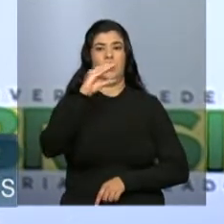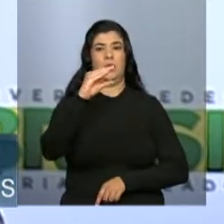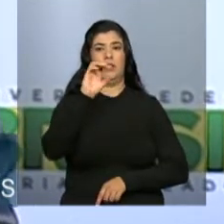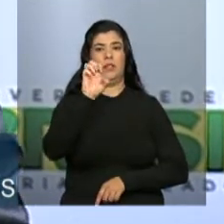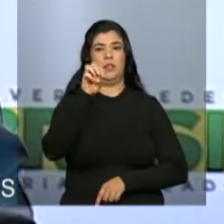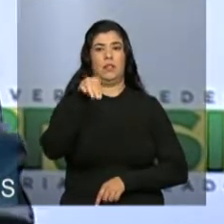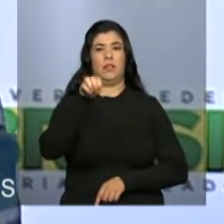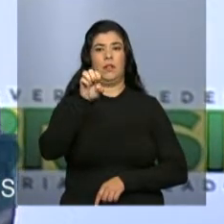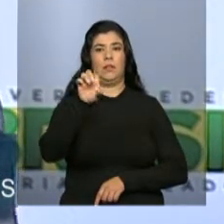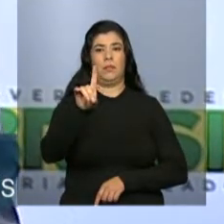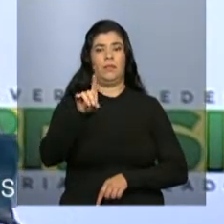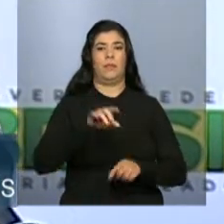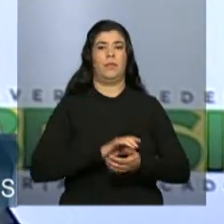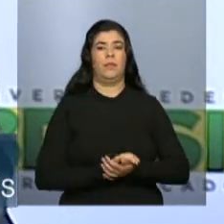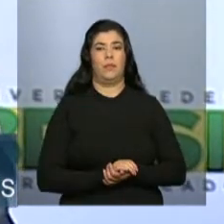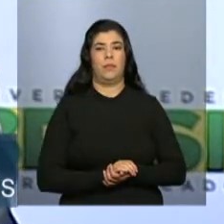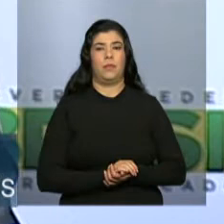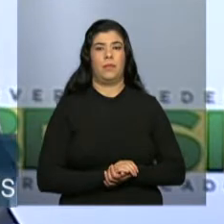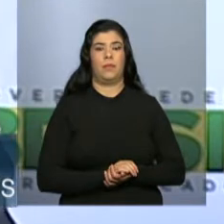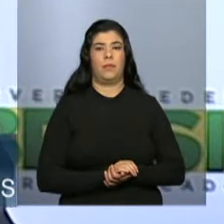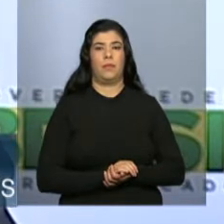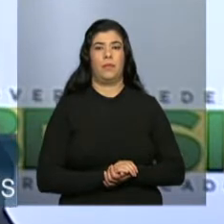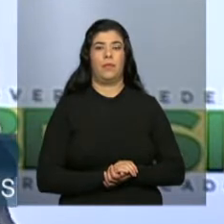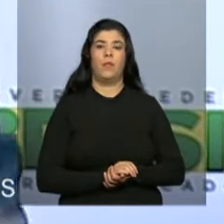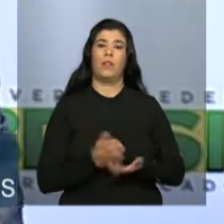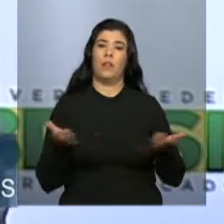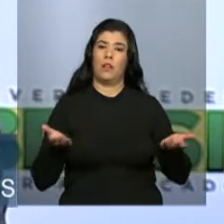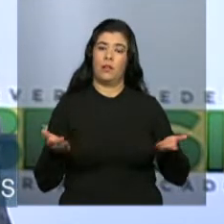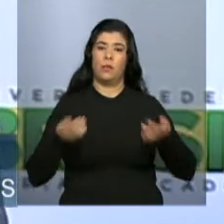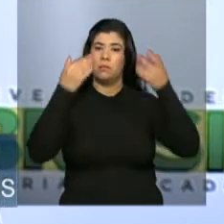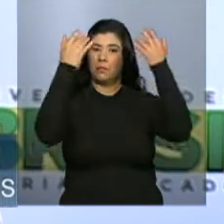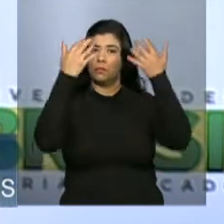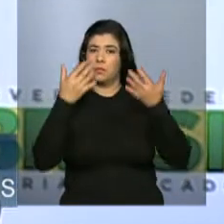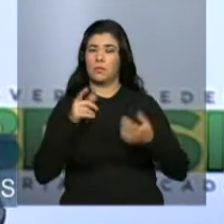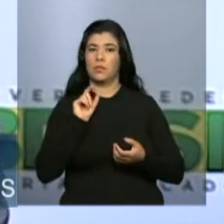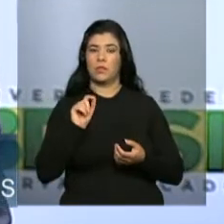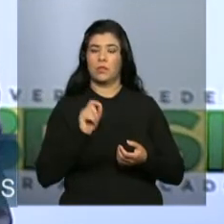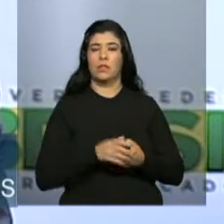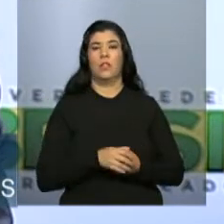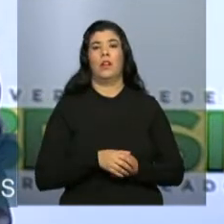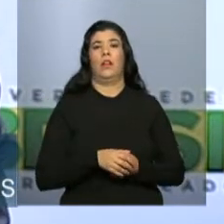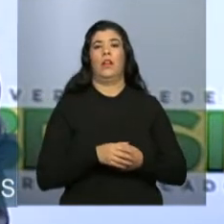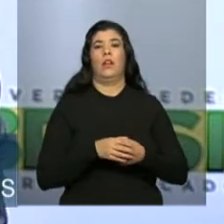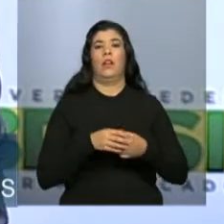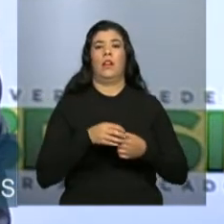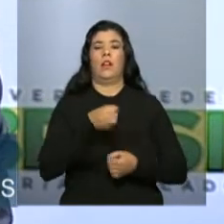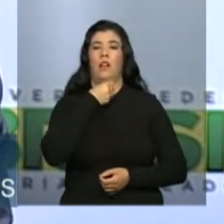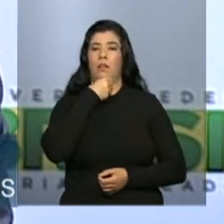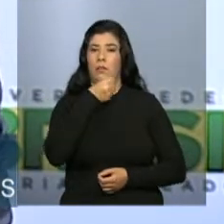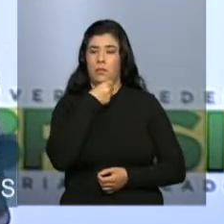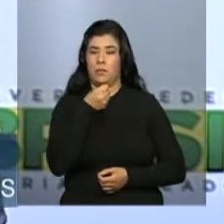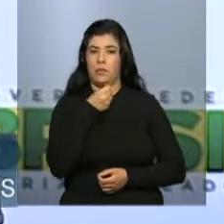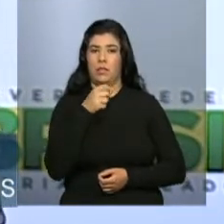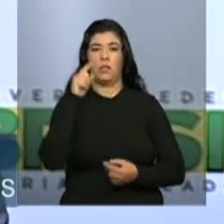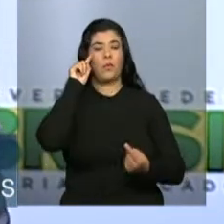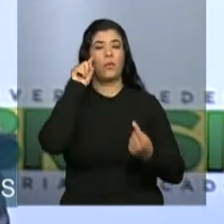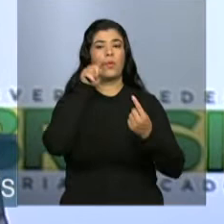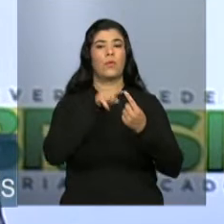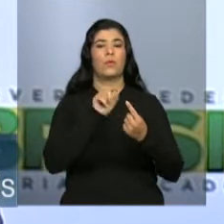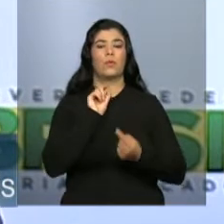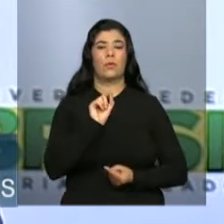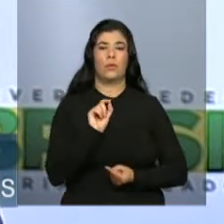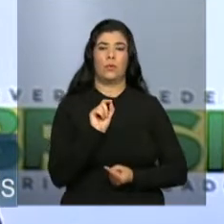né Eu queria dizer vocês que essa nossa coletiva tem por